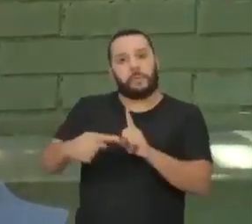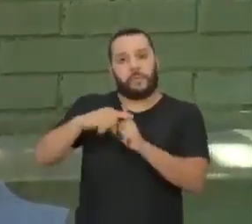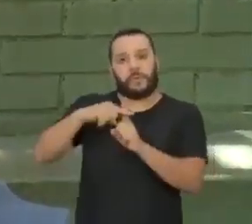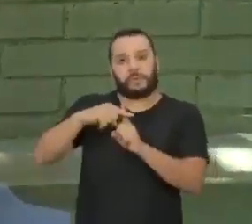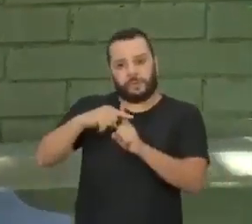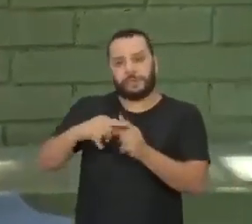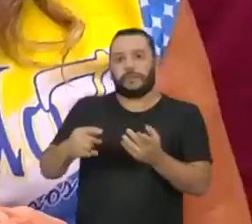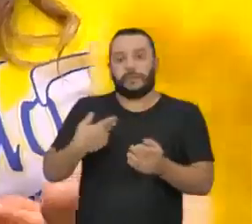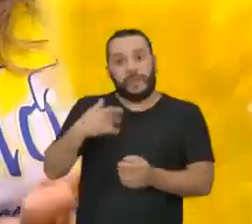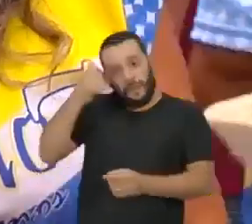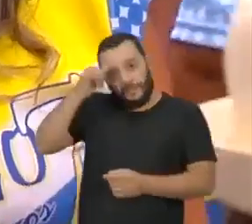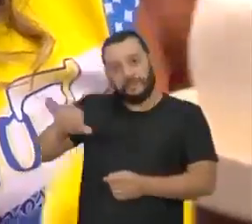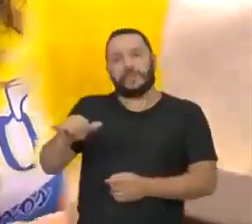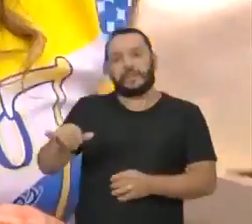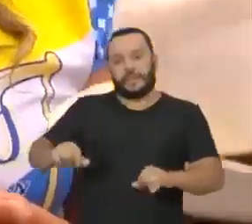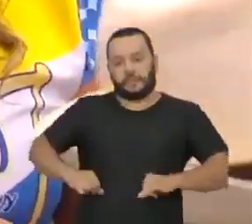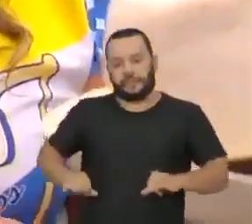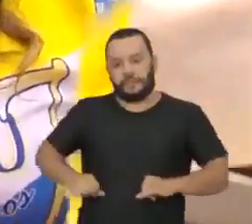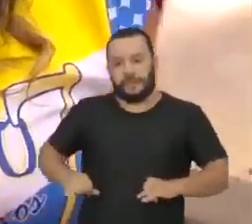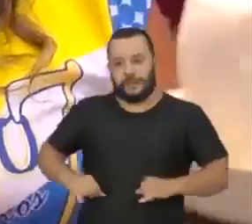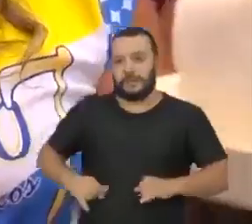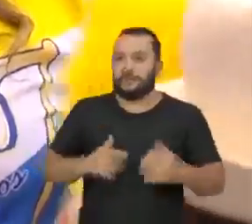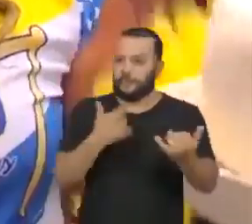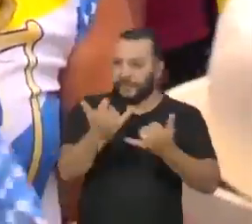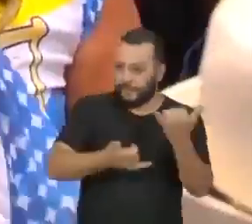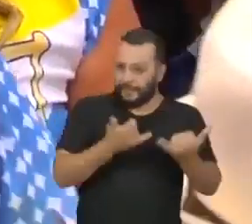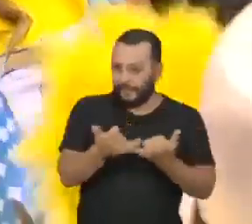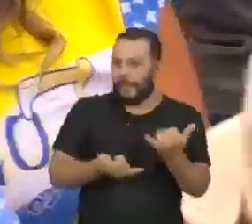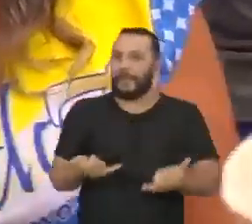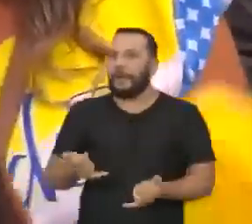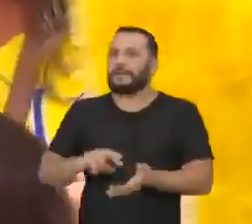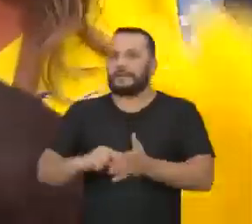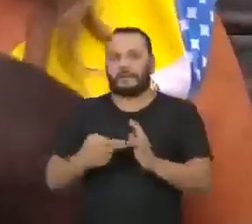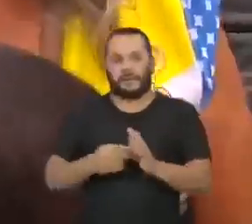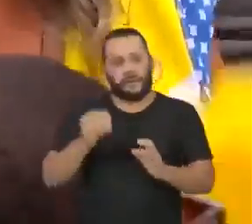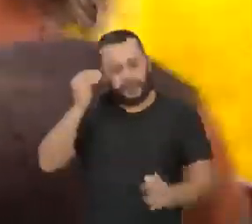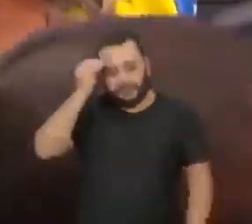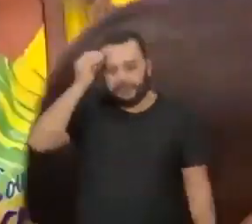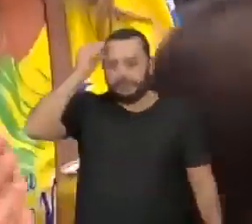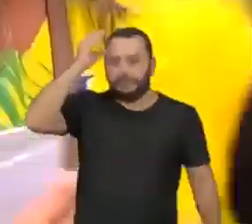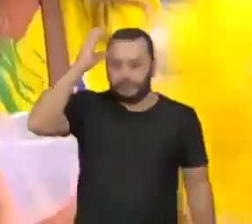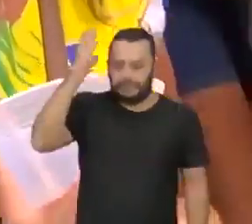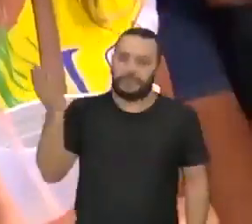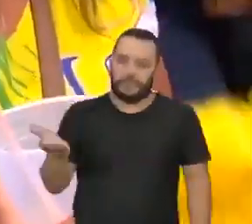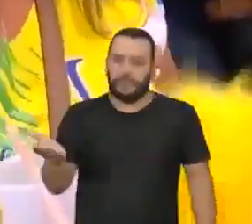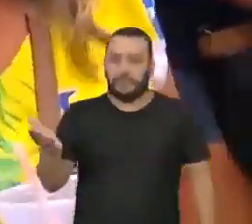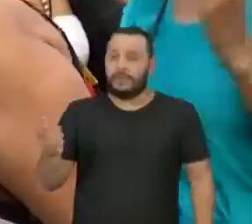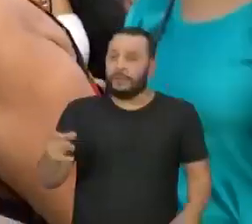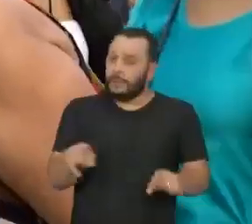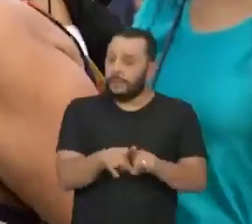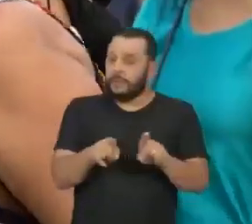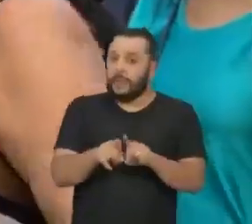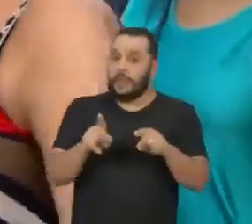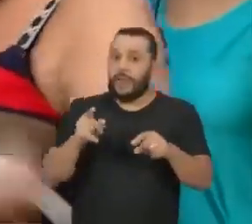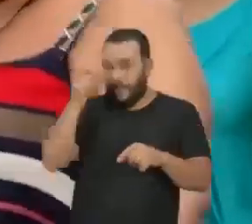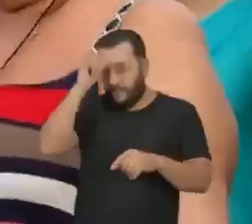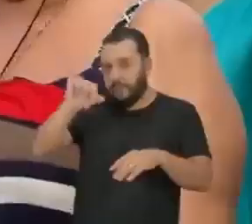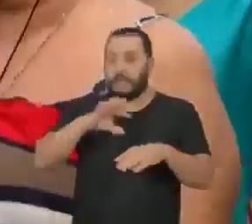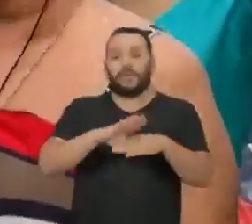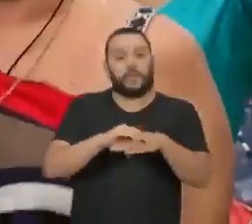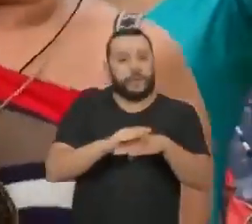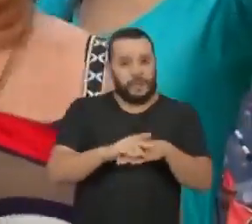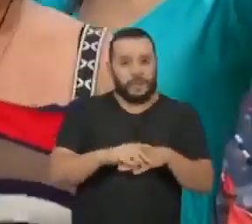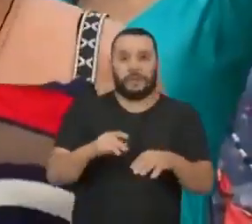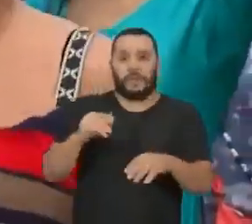tratamento do sofrimento e que impedem que a gente evolua isso para sintomas, para isolamento, para